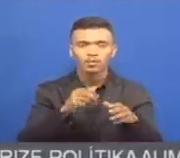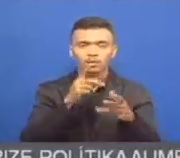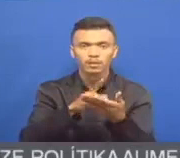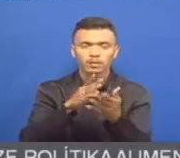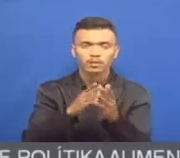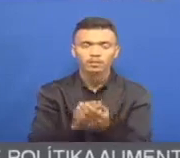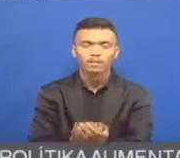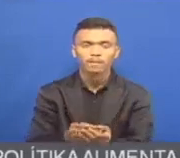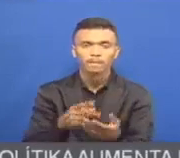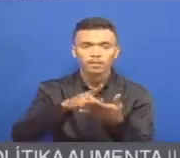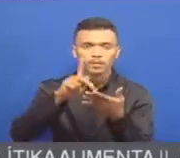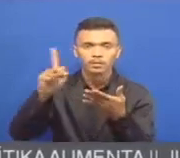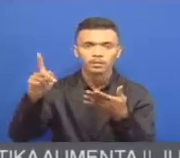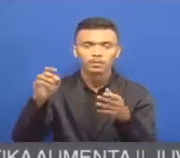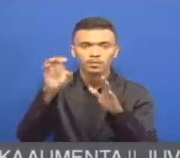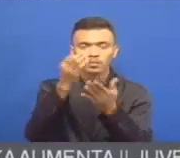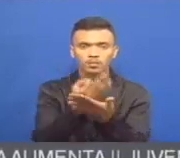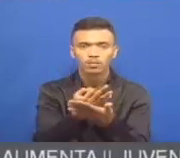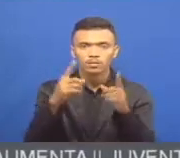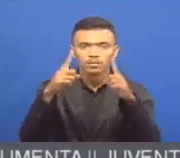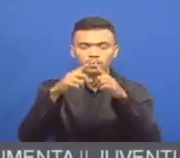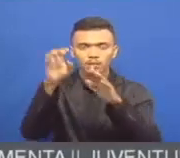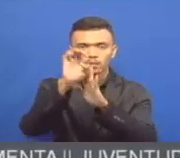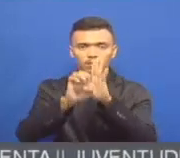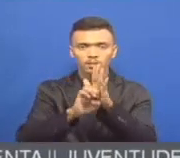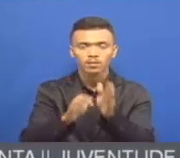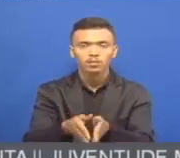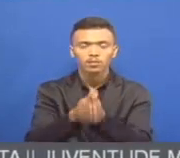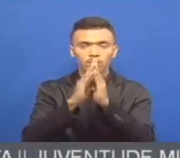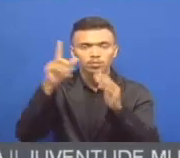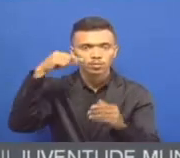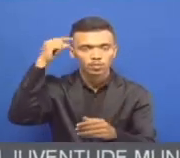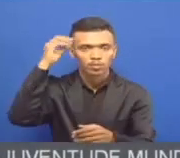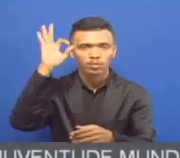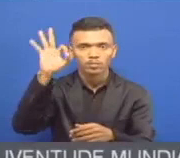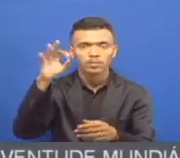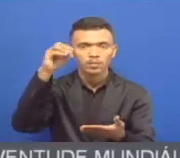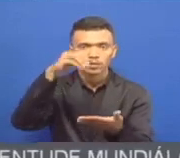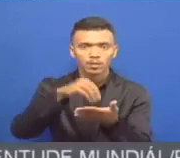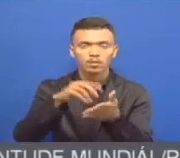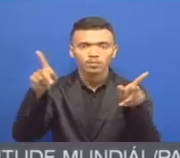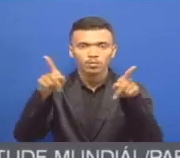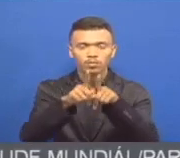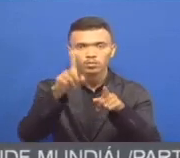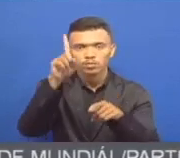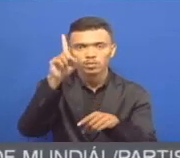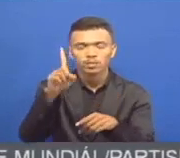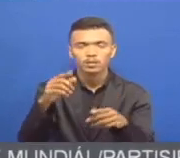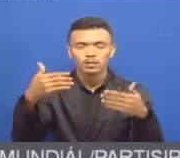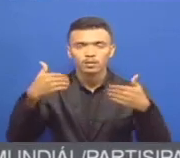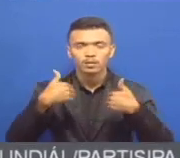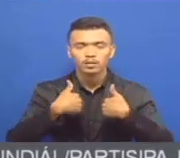mos taça vai estado. Meu susto para o governo, Lilino no governo, está o posto integrado ida e